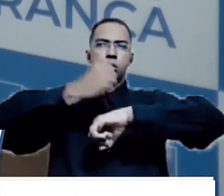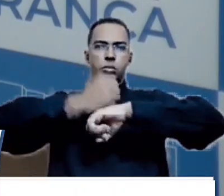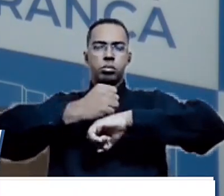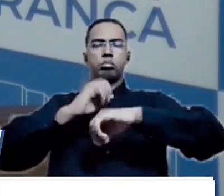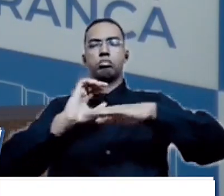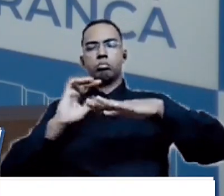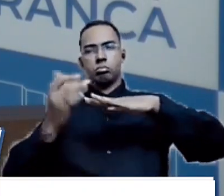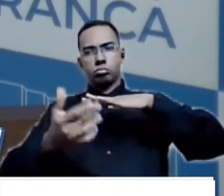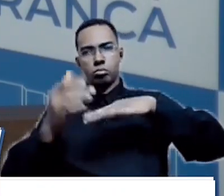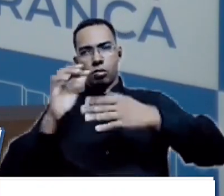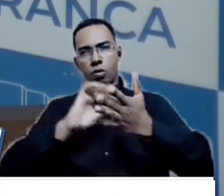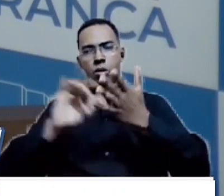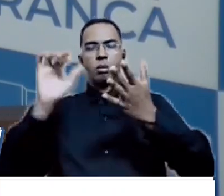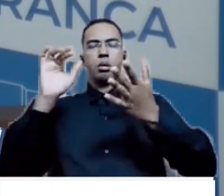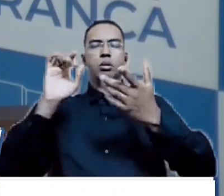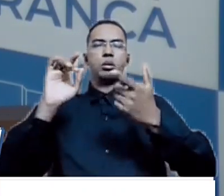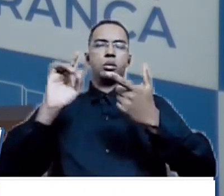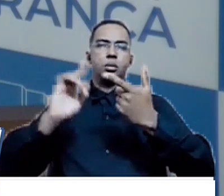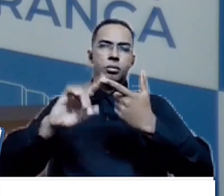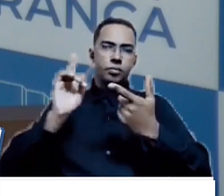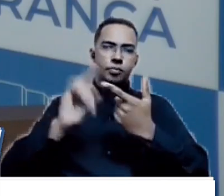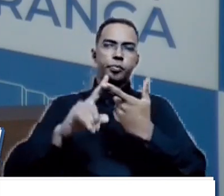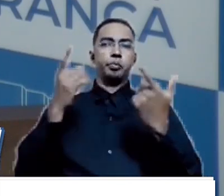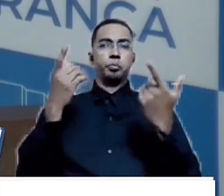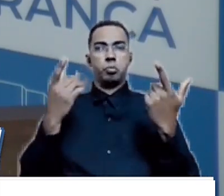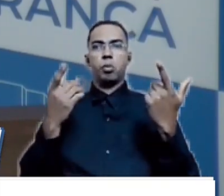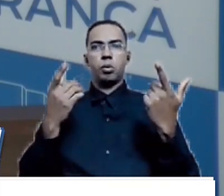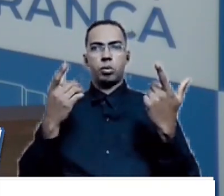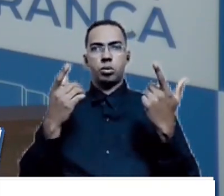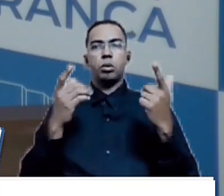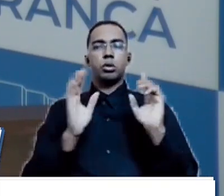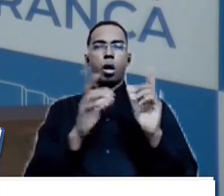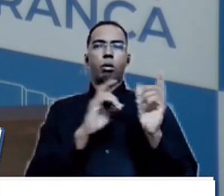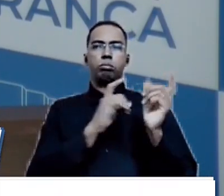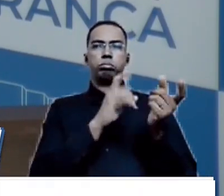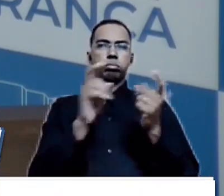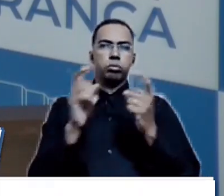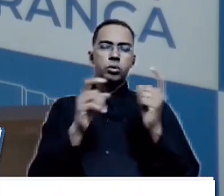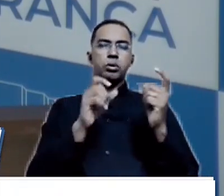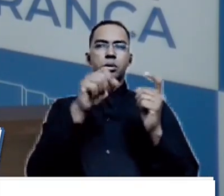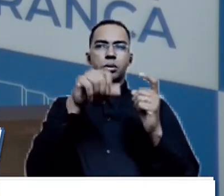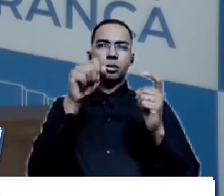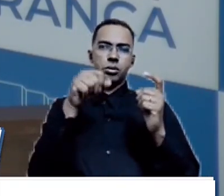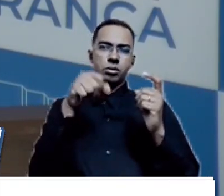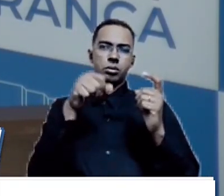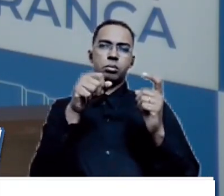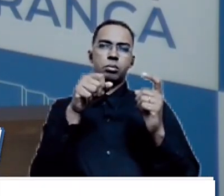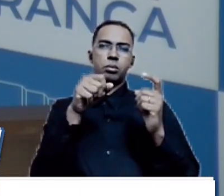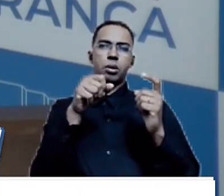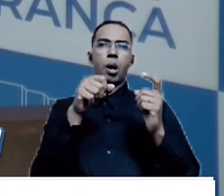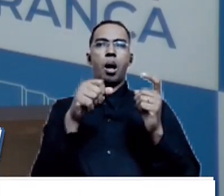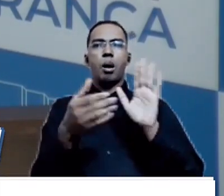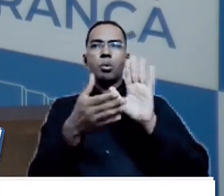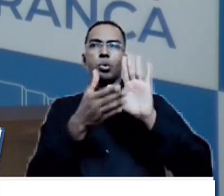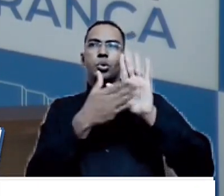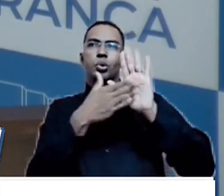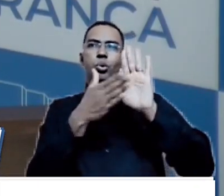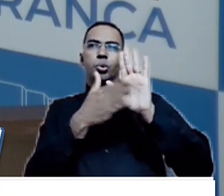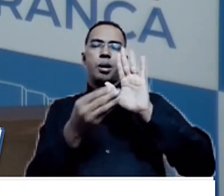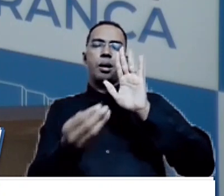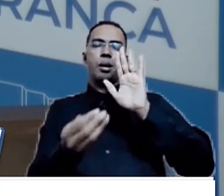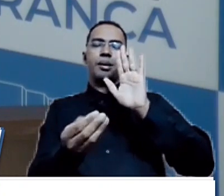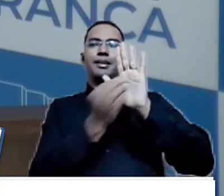digitais é discutimos as propostas de emendas que foram